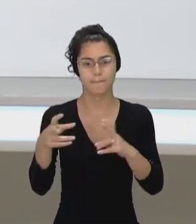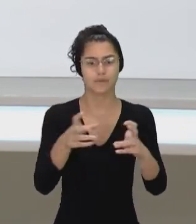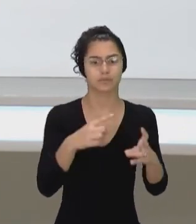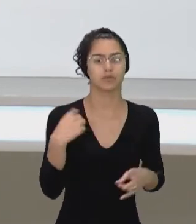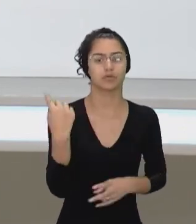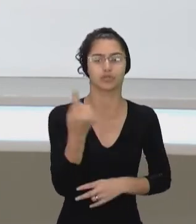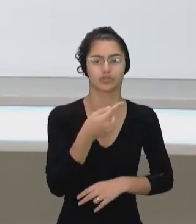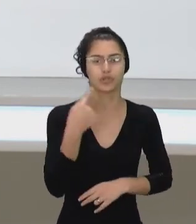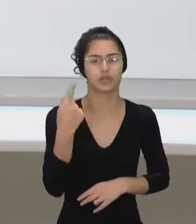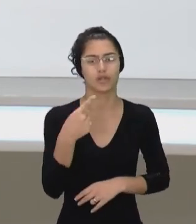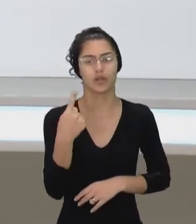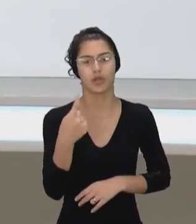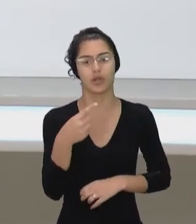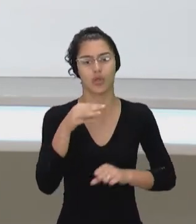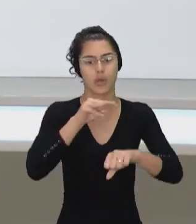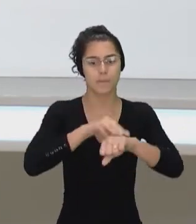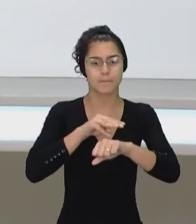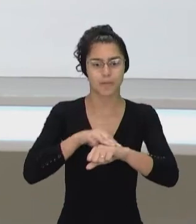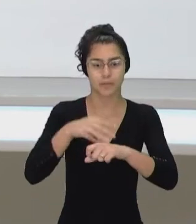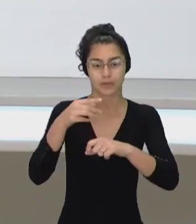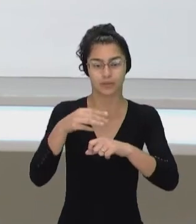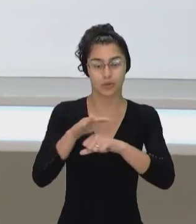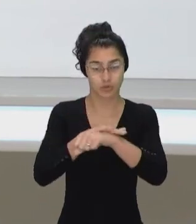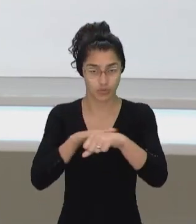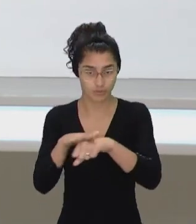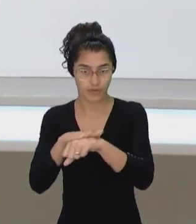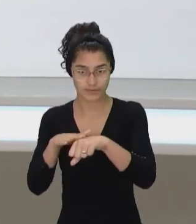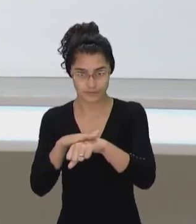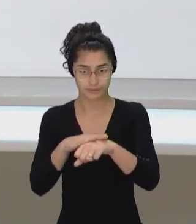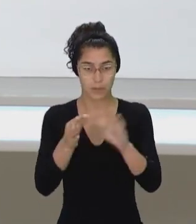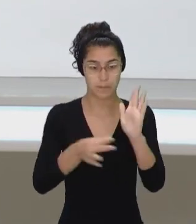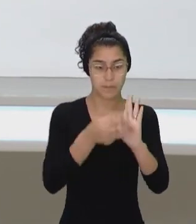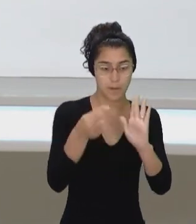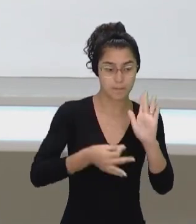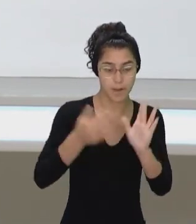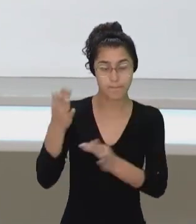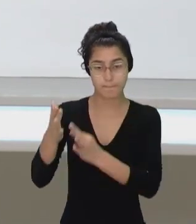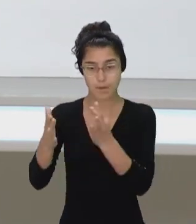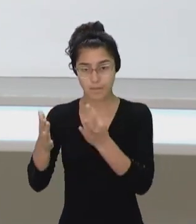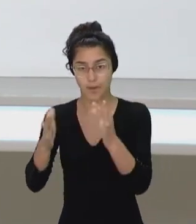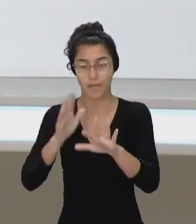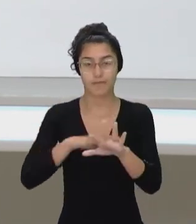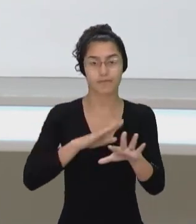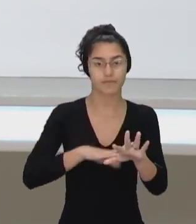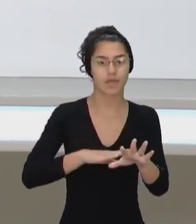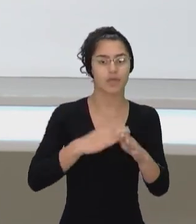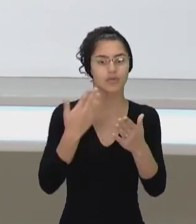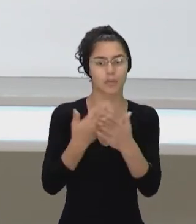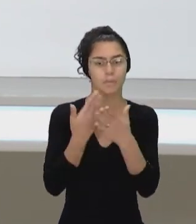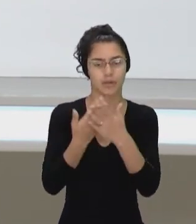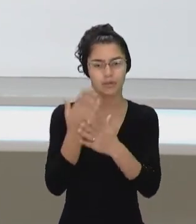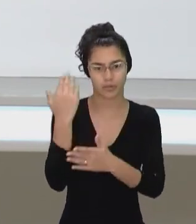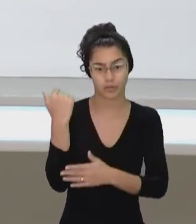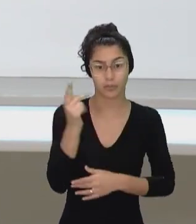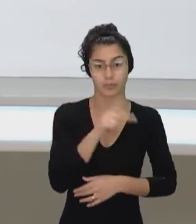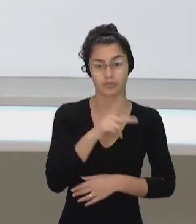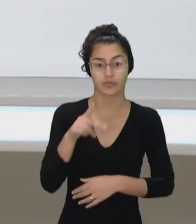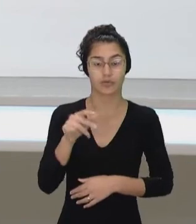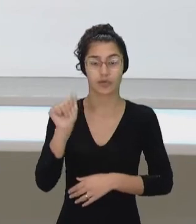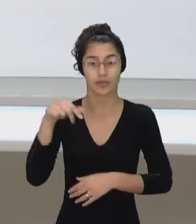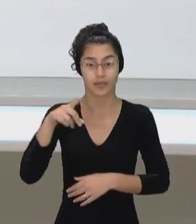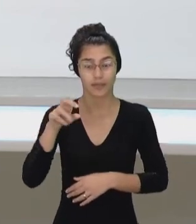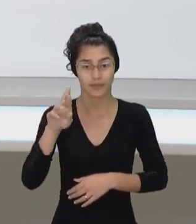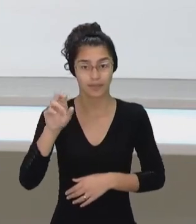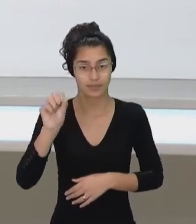que a gente está no nosso momento debate, Então, a gente fez uma aula anteriormente lá com o professor Anderson,